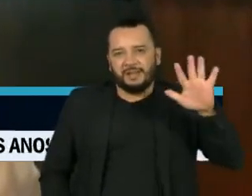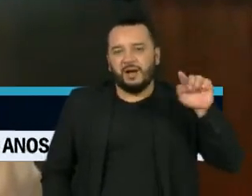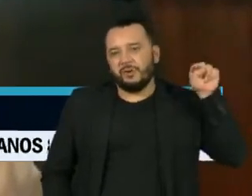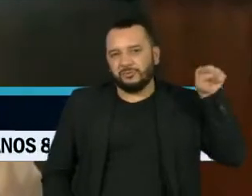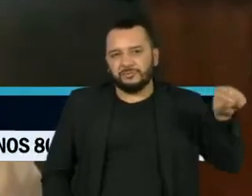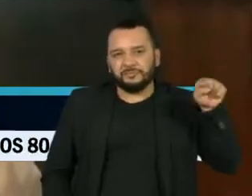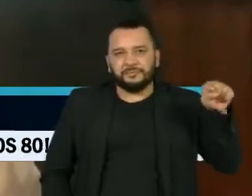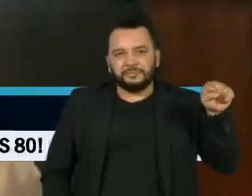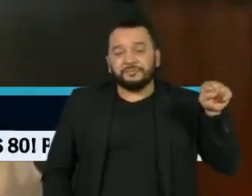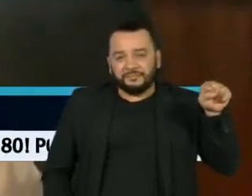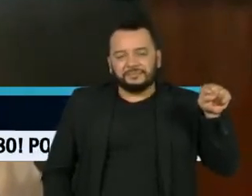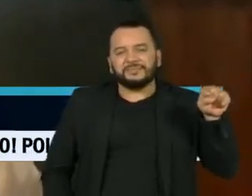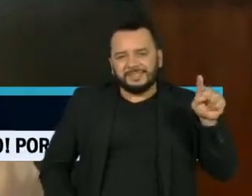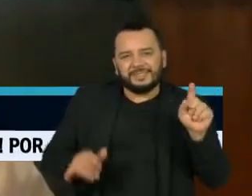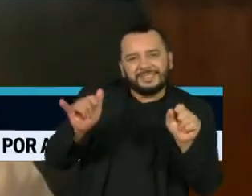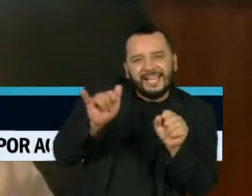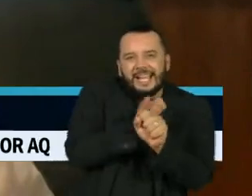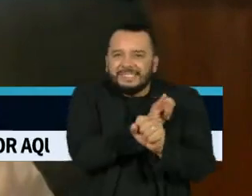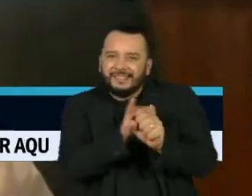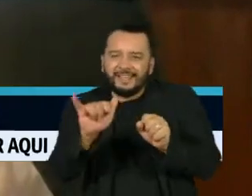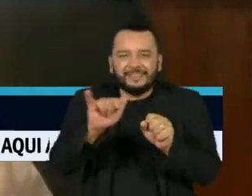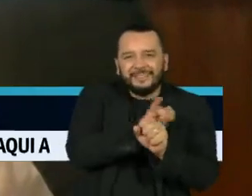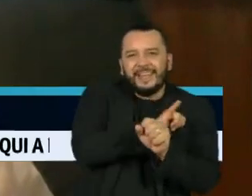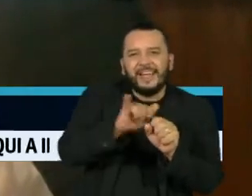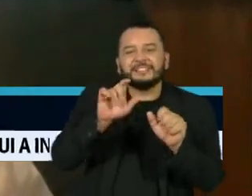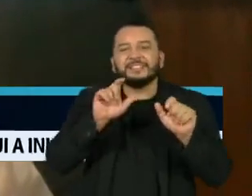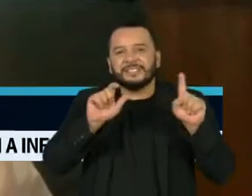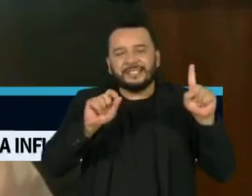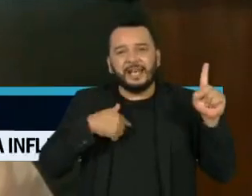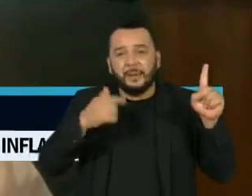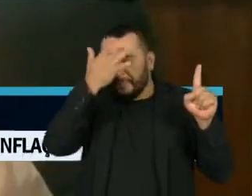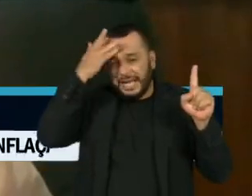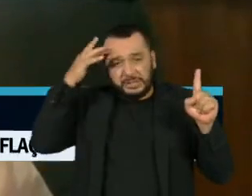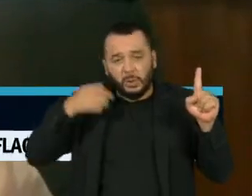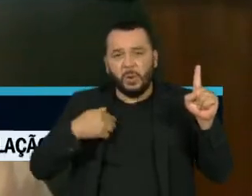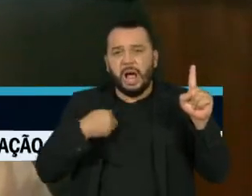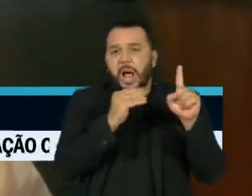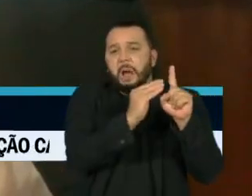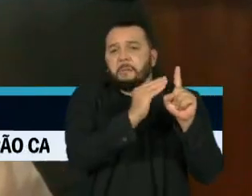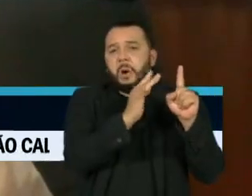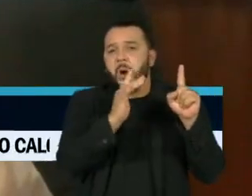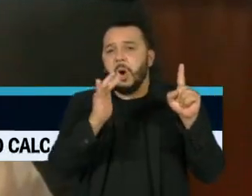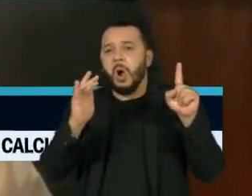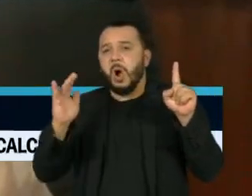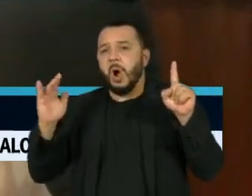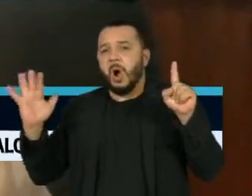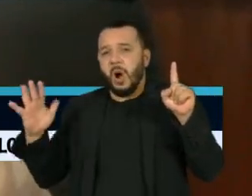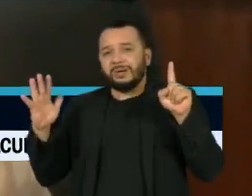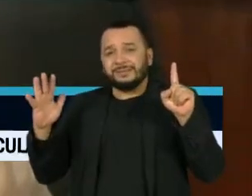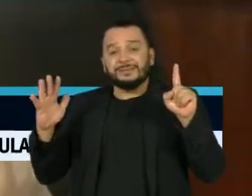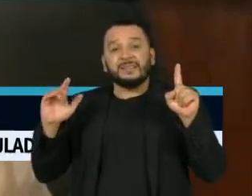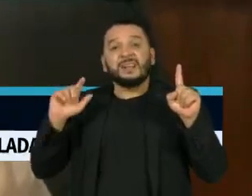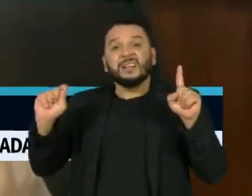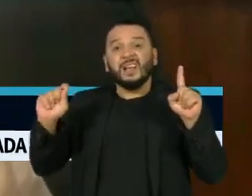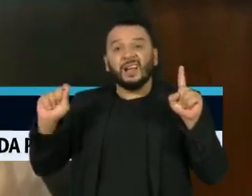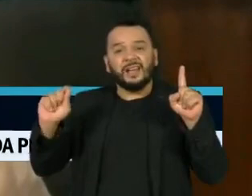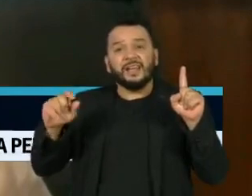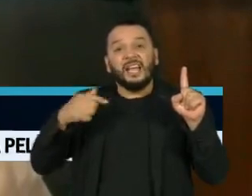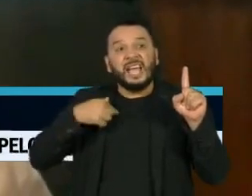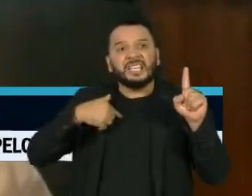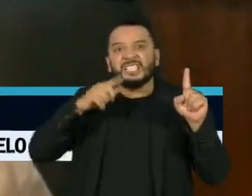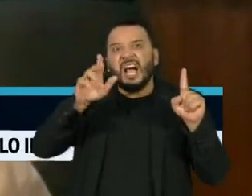usa uma estratégia para transferir a responsabilidade dos aumentos de